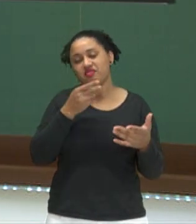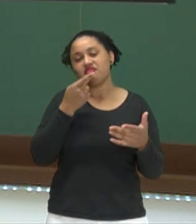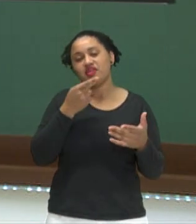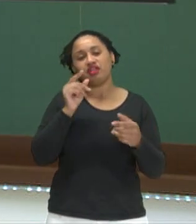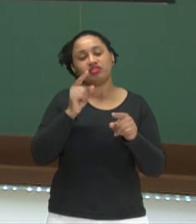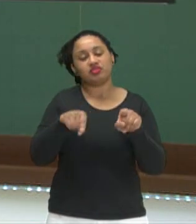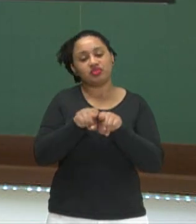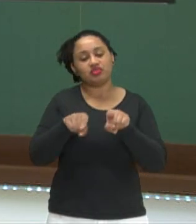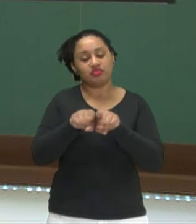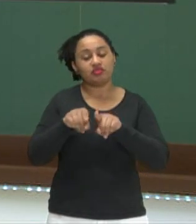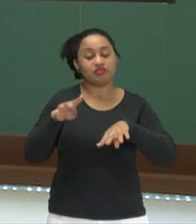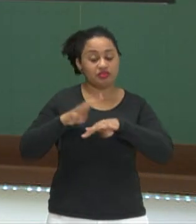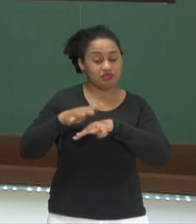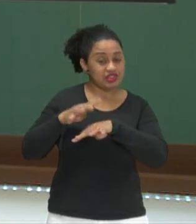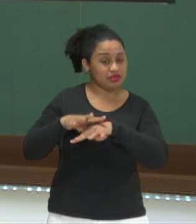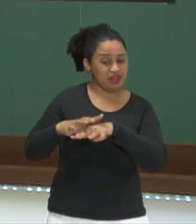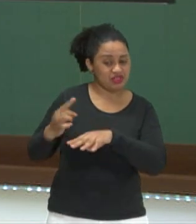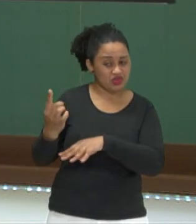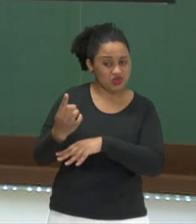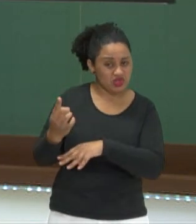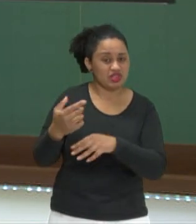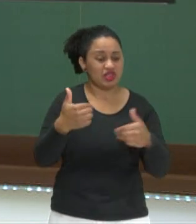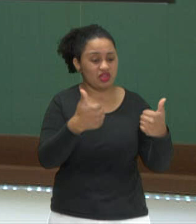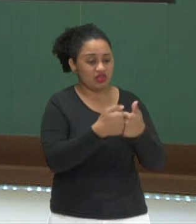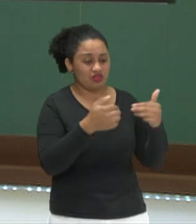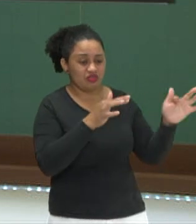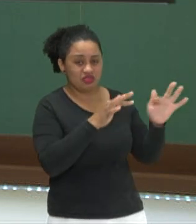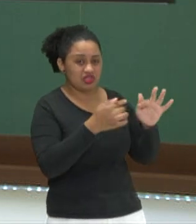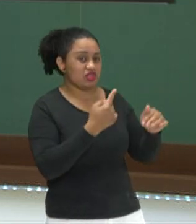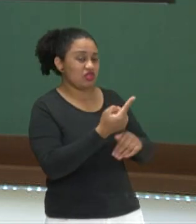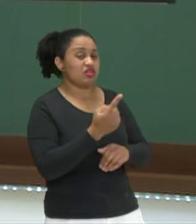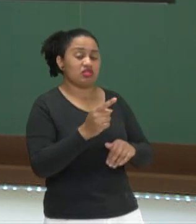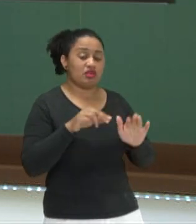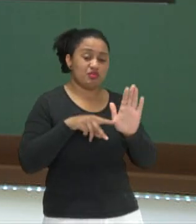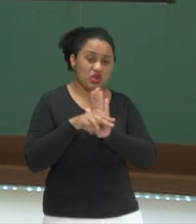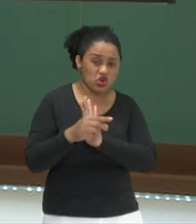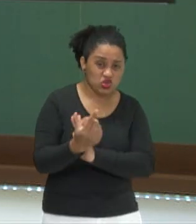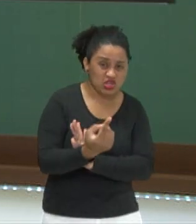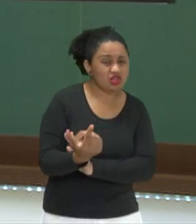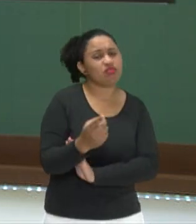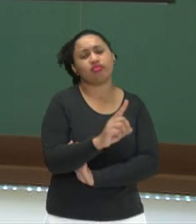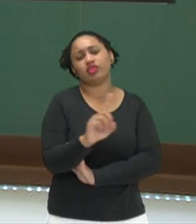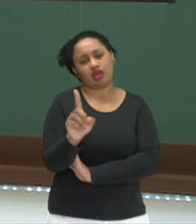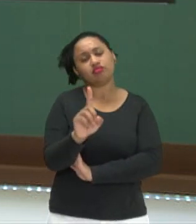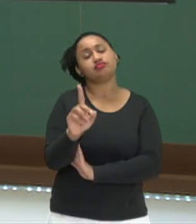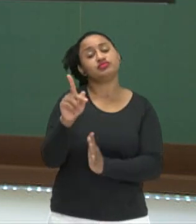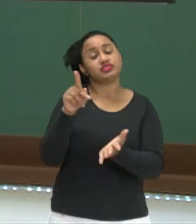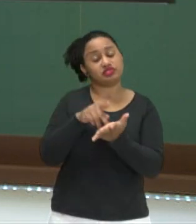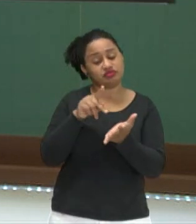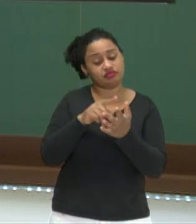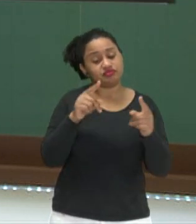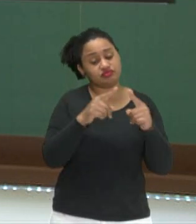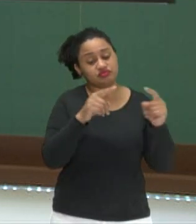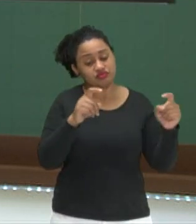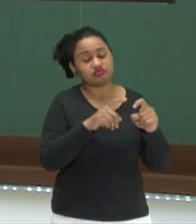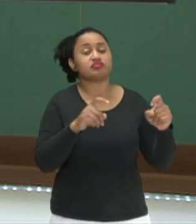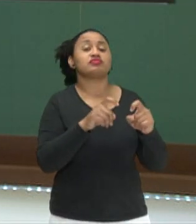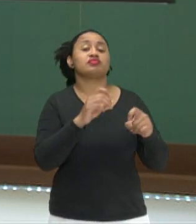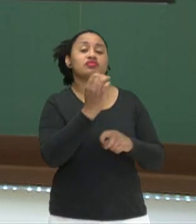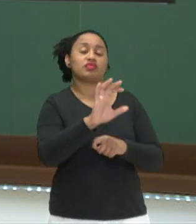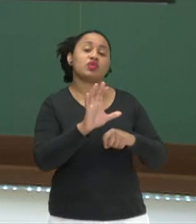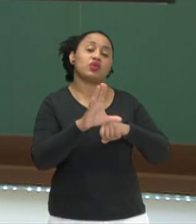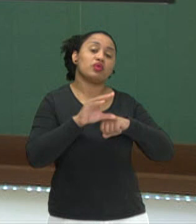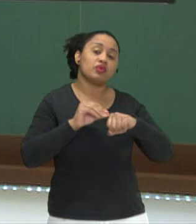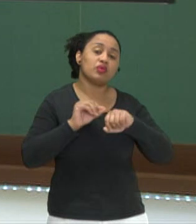né? Matemática não vive sozinha, física não vive sozinha, biologia não vive sozinha. Na verdade, a ciência, o conhecimento,